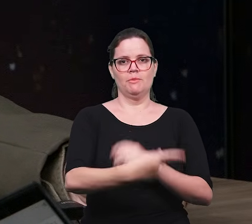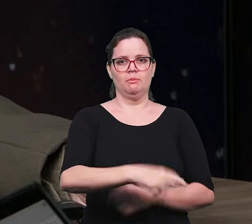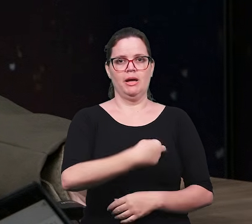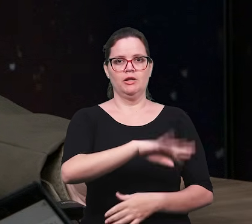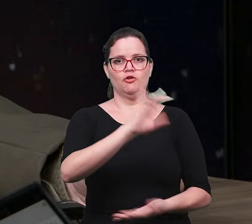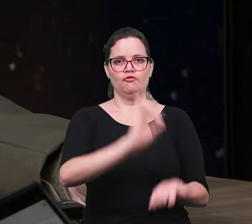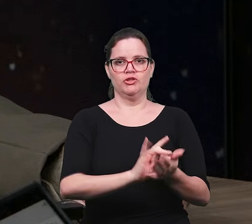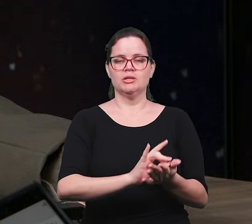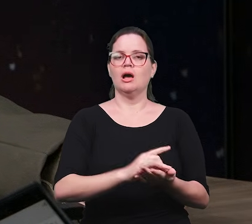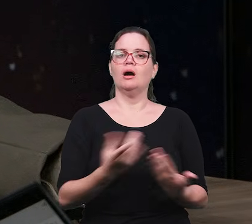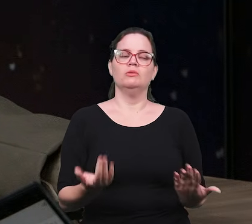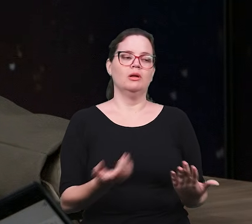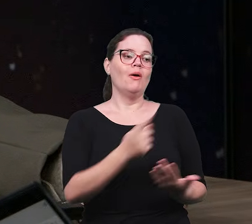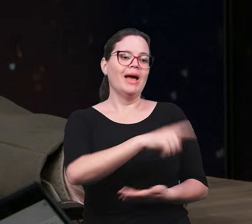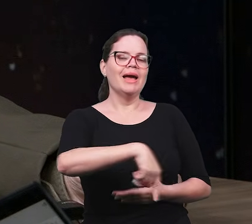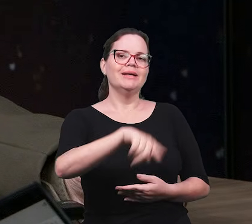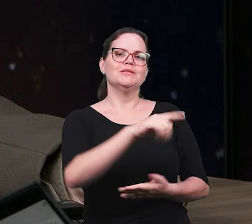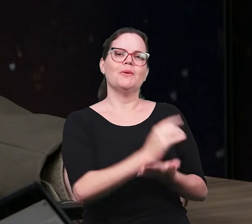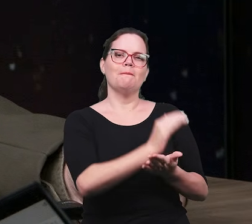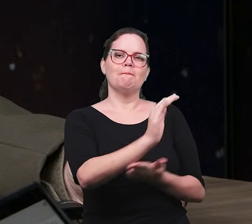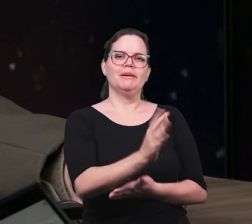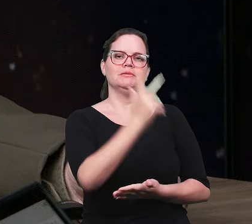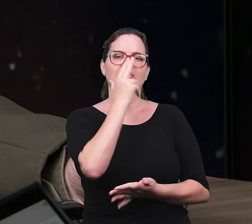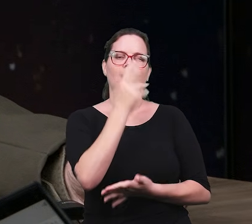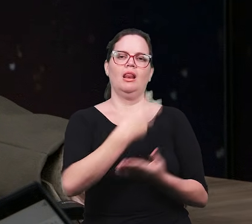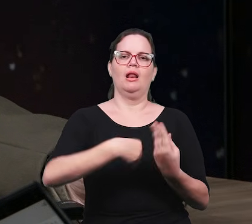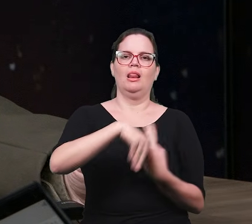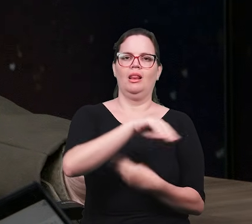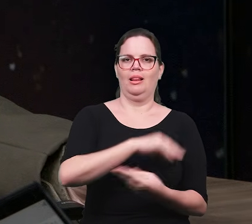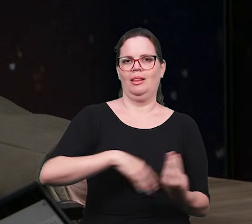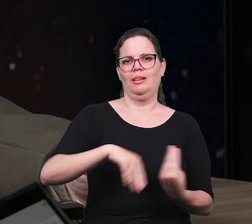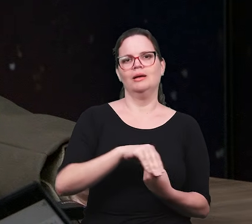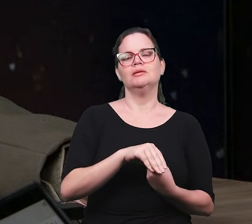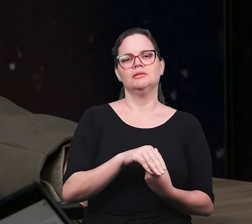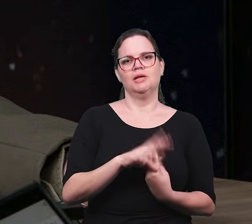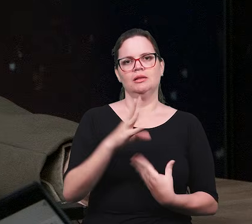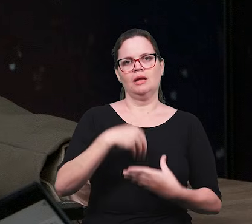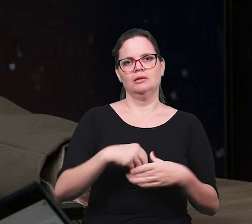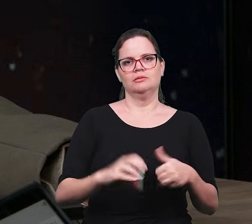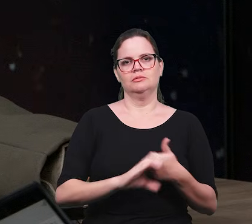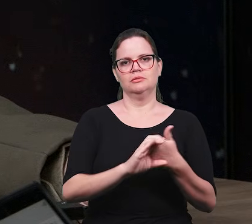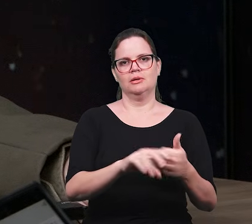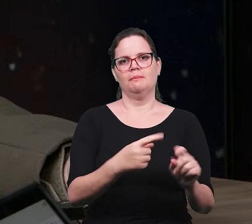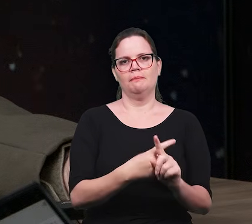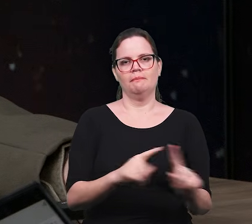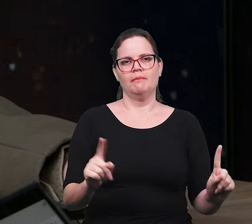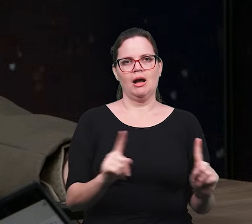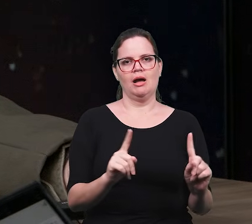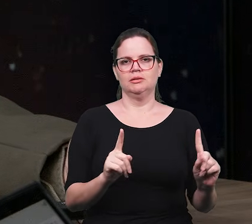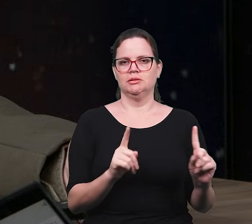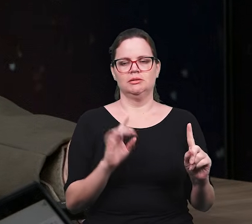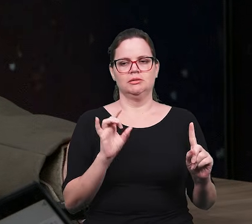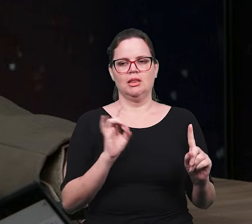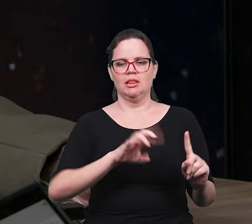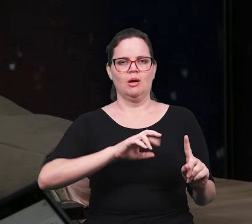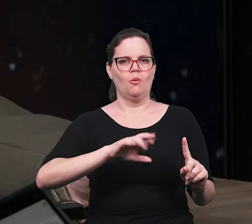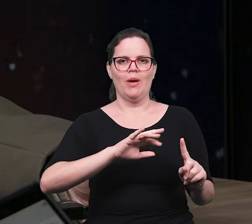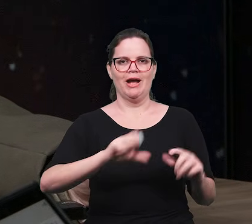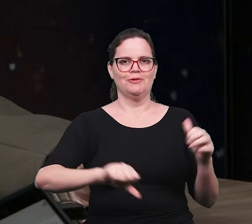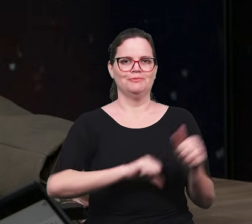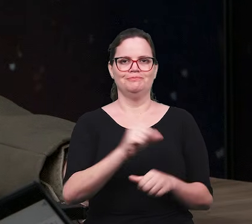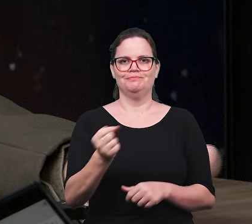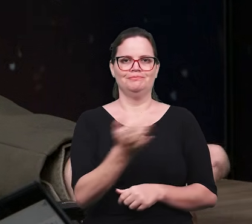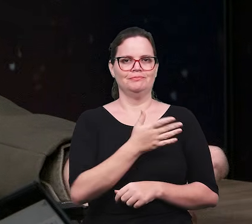império. Então isso começa a trazer pessoas para o cristianismo com uma conversão superficial,